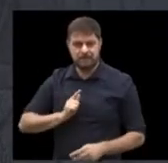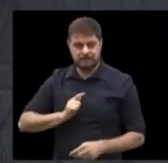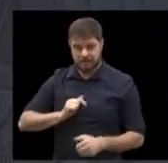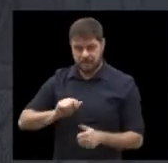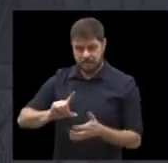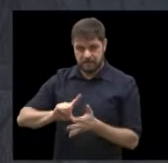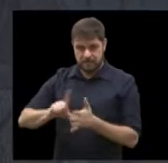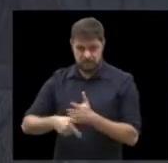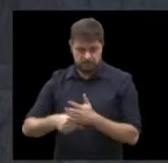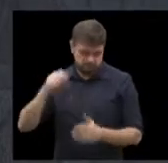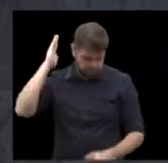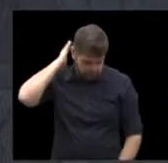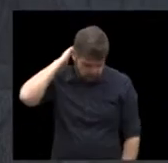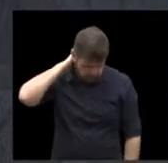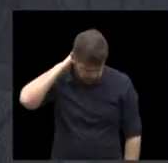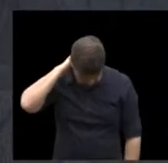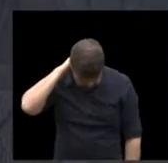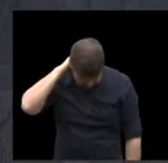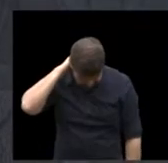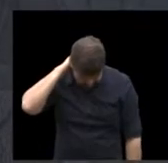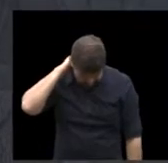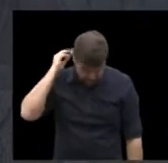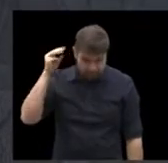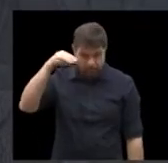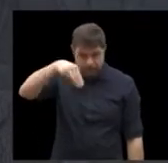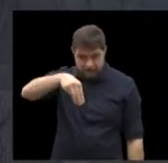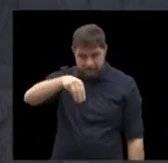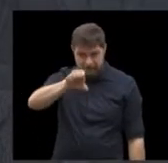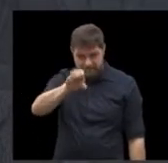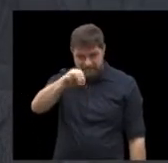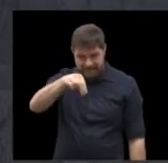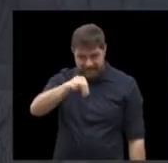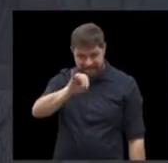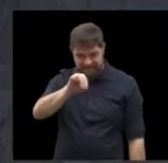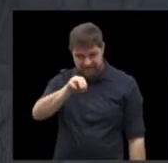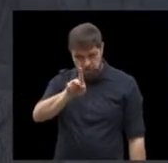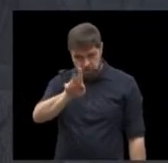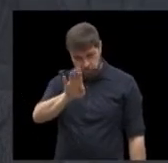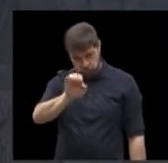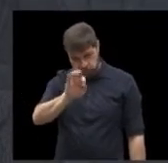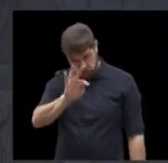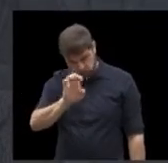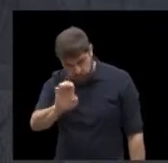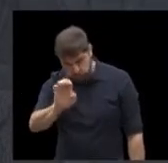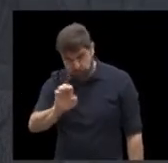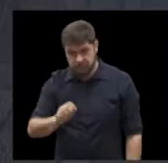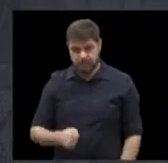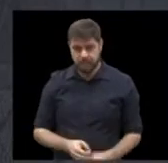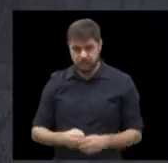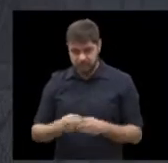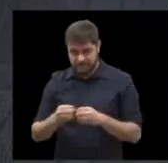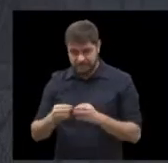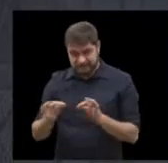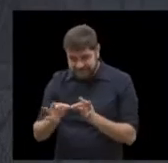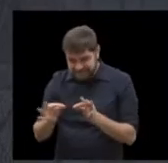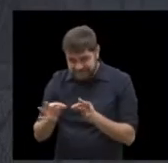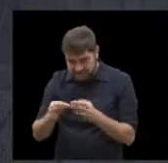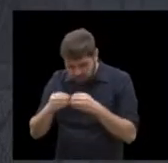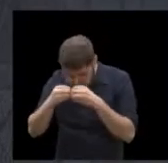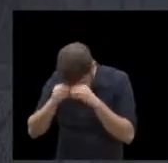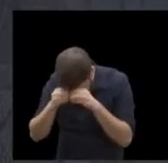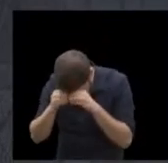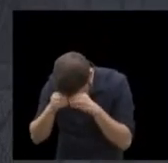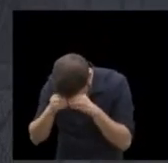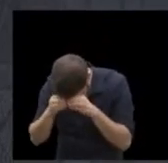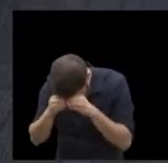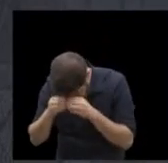Porque na meningite, vou comparar um pouquinho só para vocês terem uma ideia. Na meningite, quando a gente está com meningite, o número de células, que a gente tem